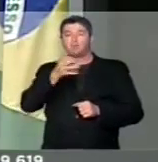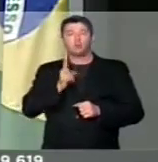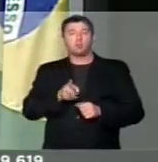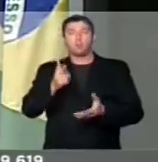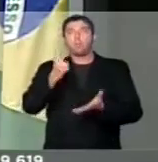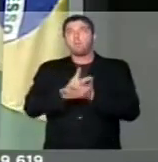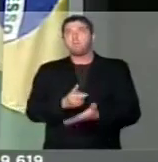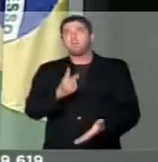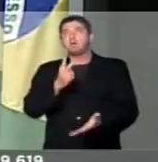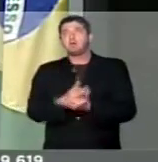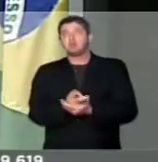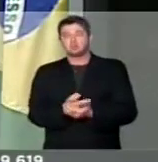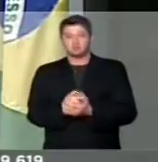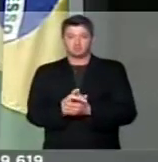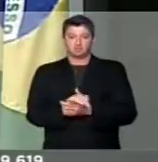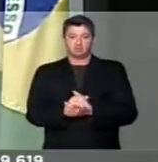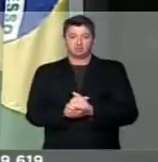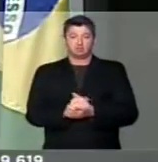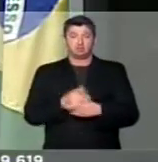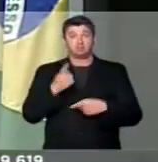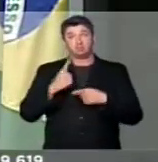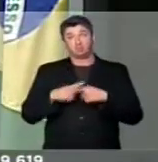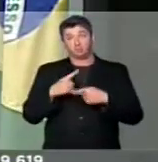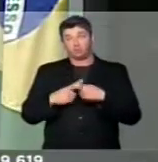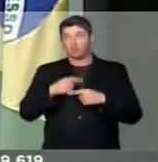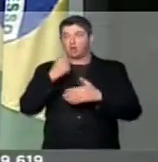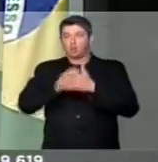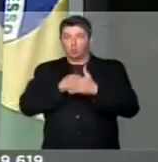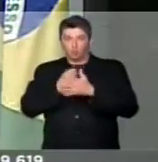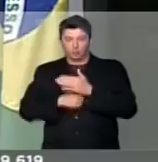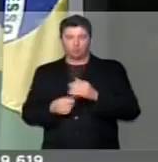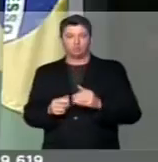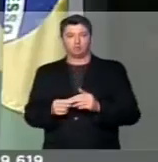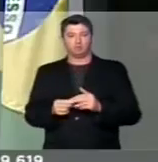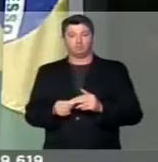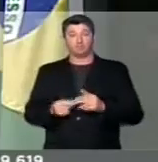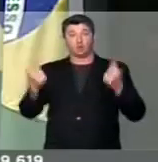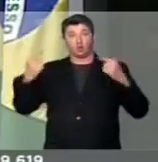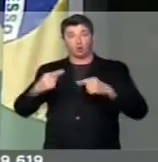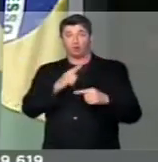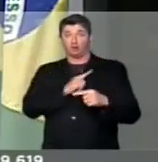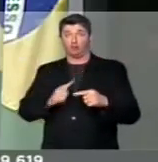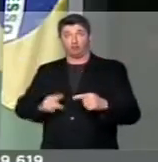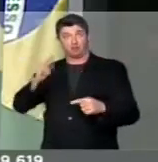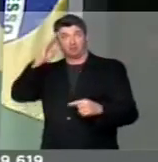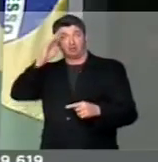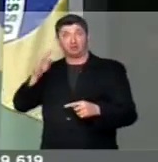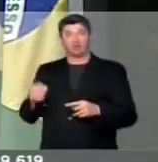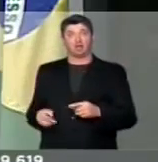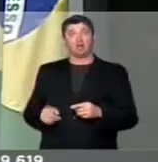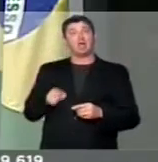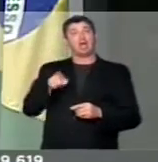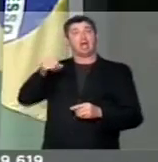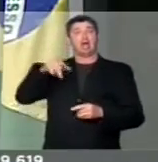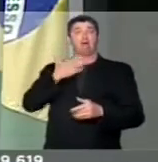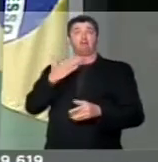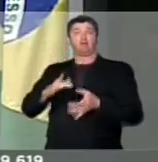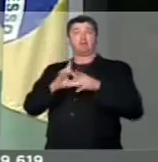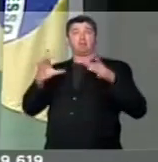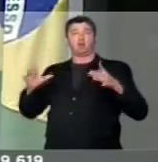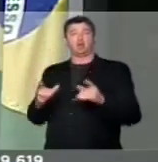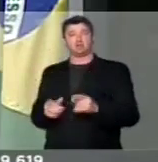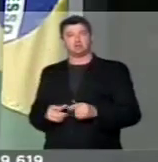argumento de que, pelo fato de ter lutado contra a ditadura, de que eles são